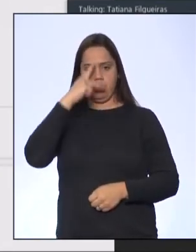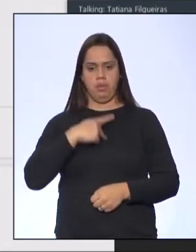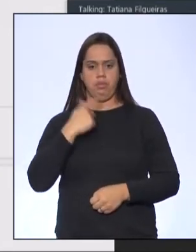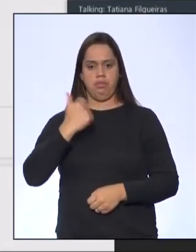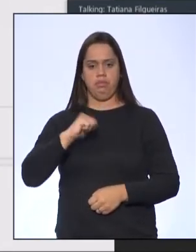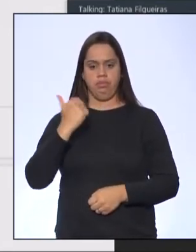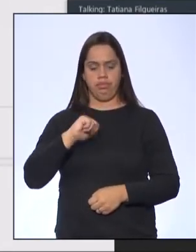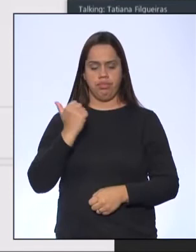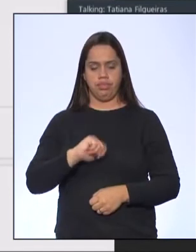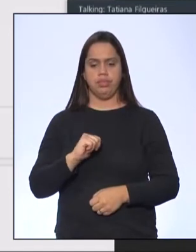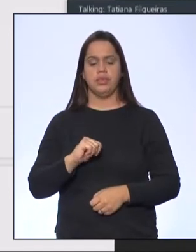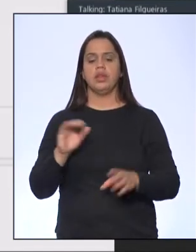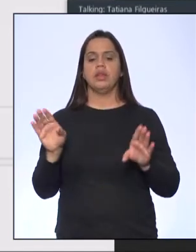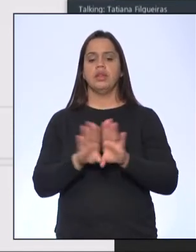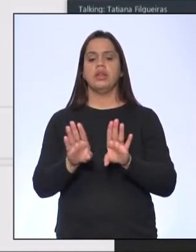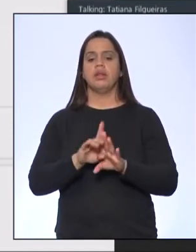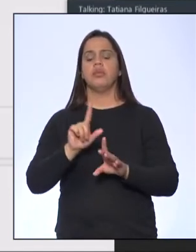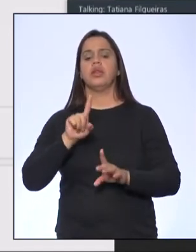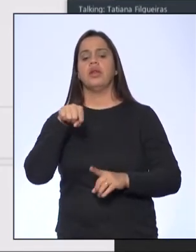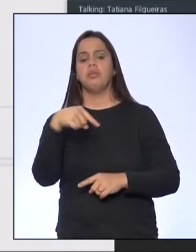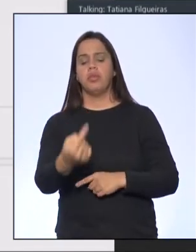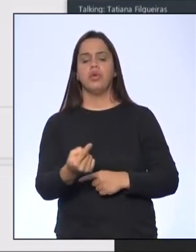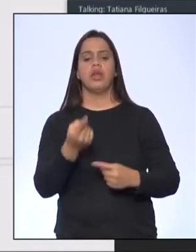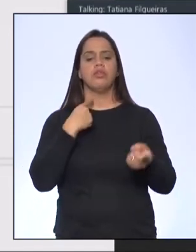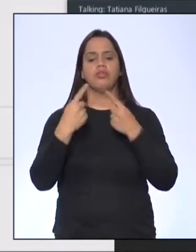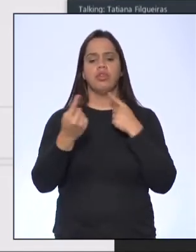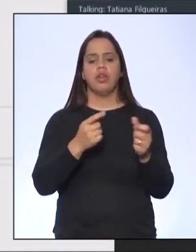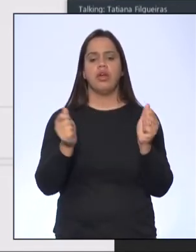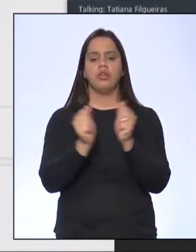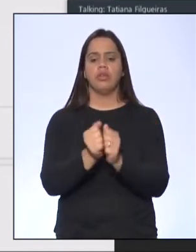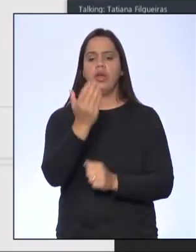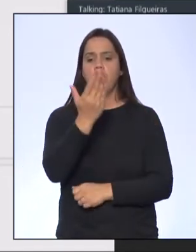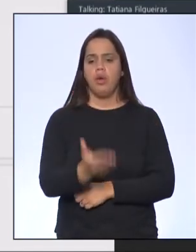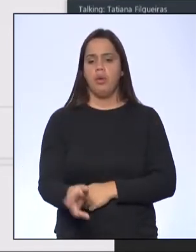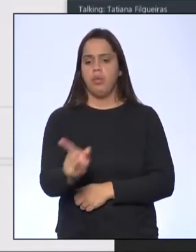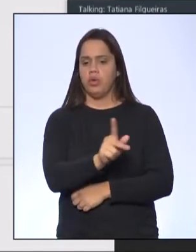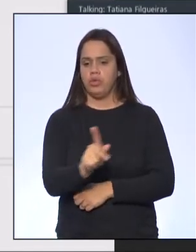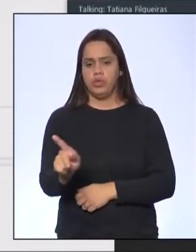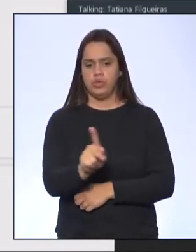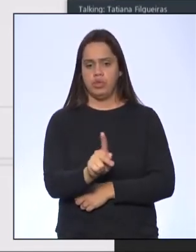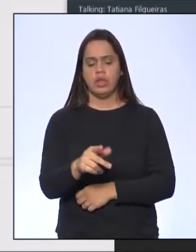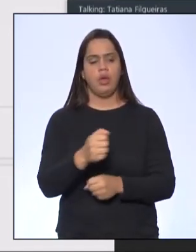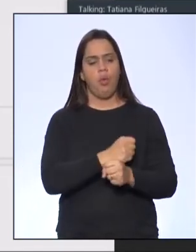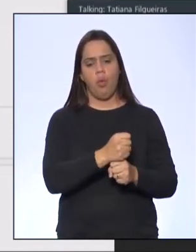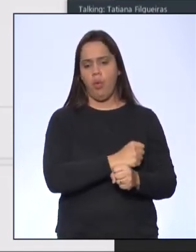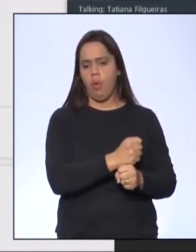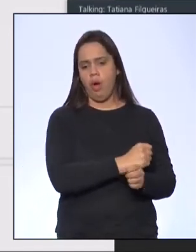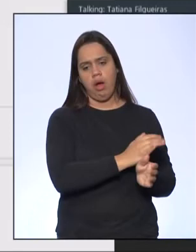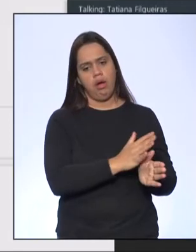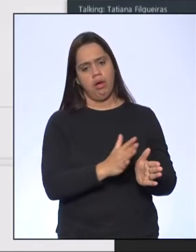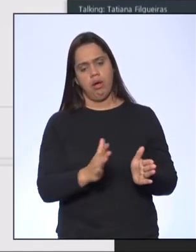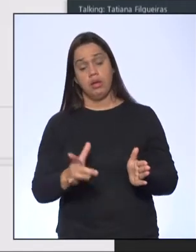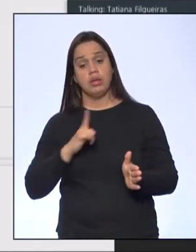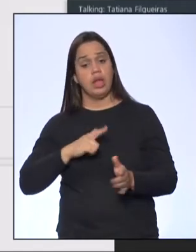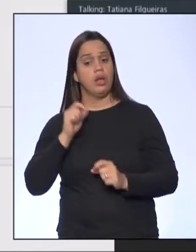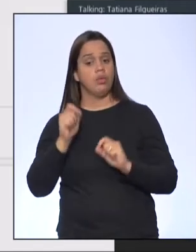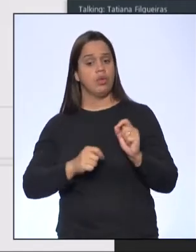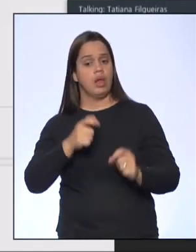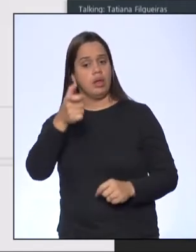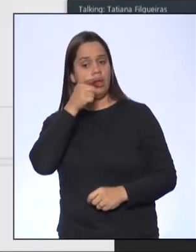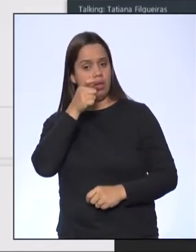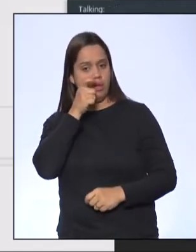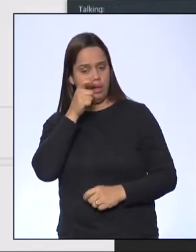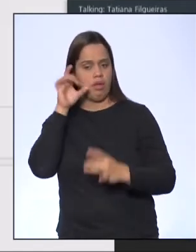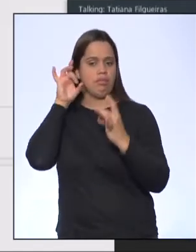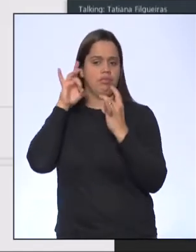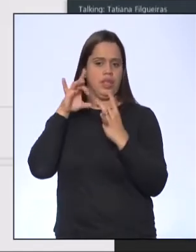essa autoavaliação ela é dialogada com o professor. Então, ao longo de todo o ano, existe observação e